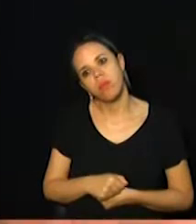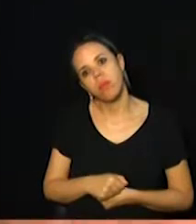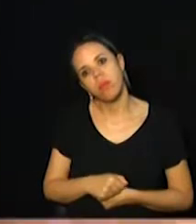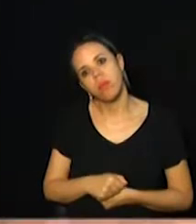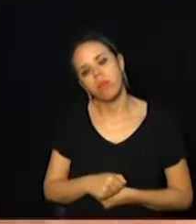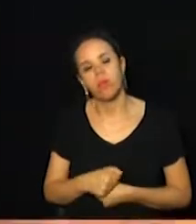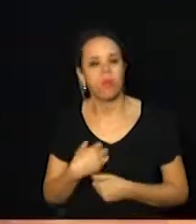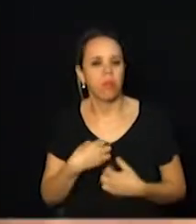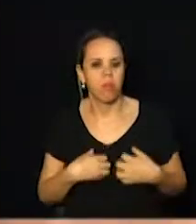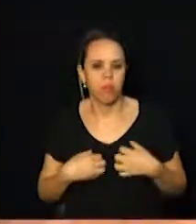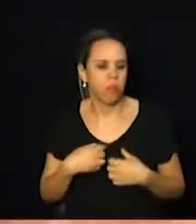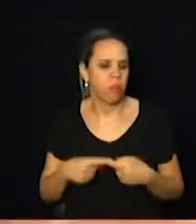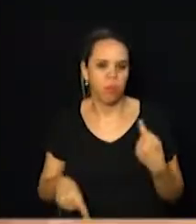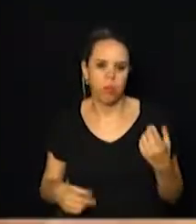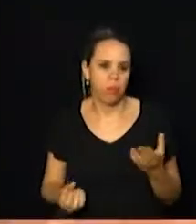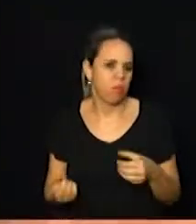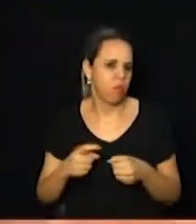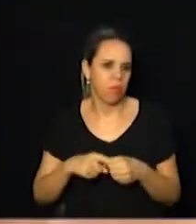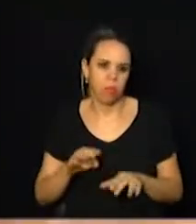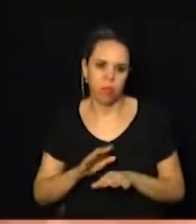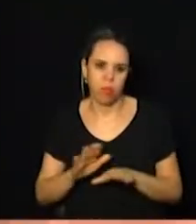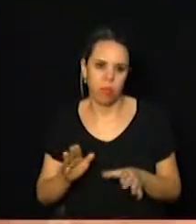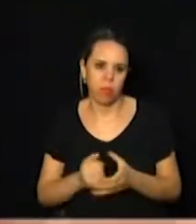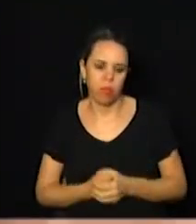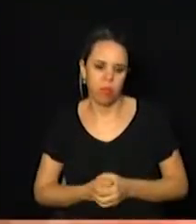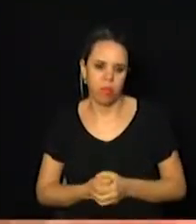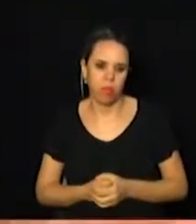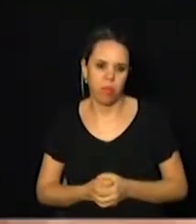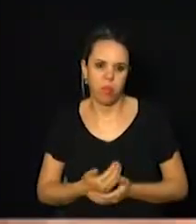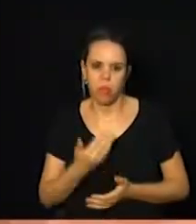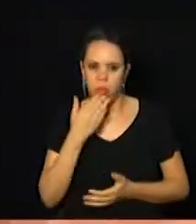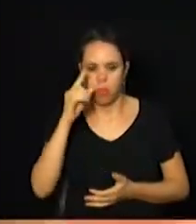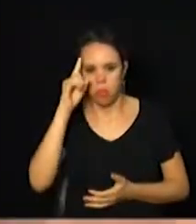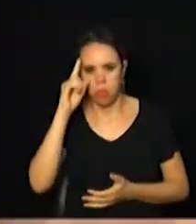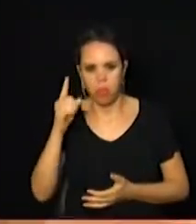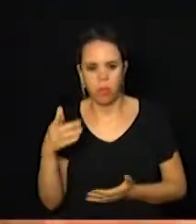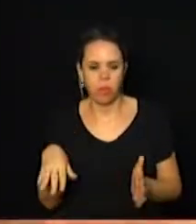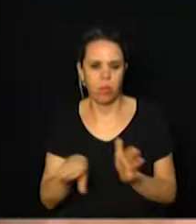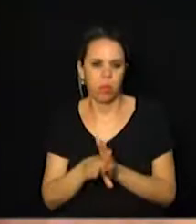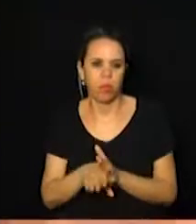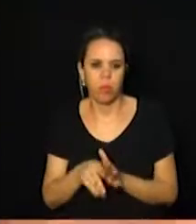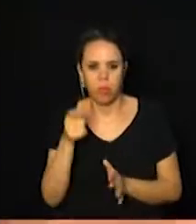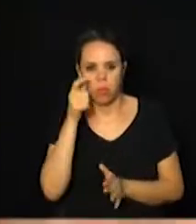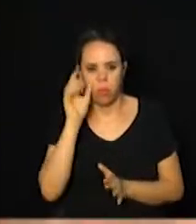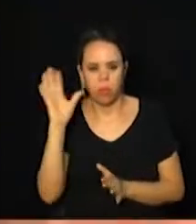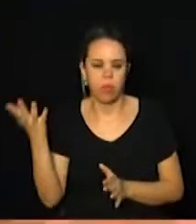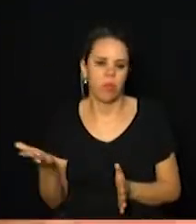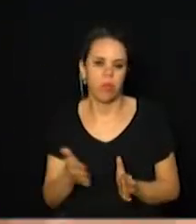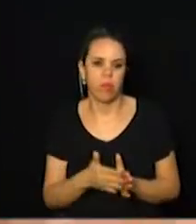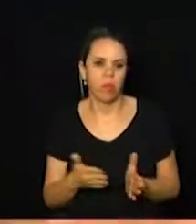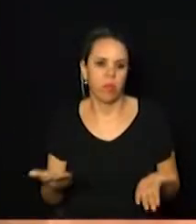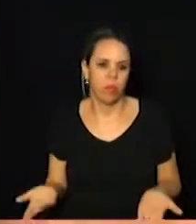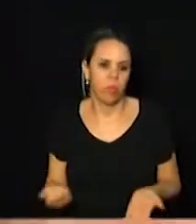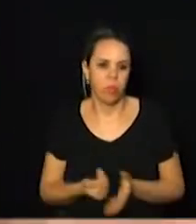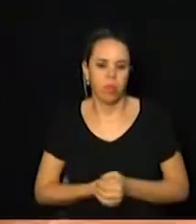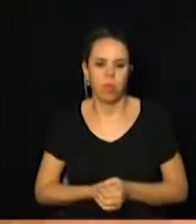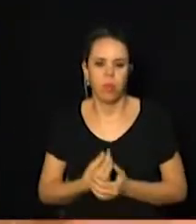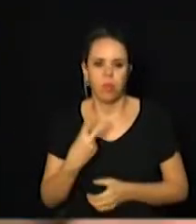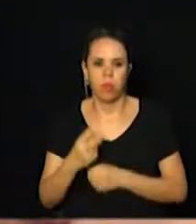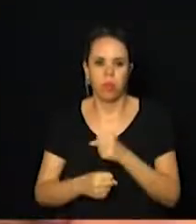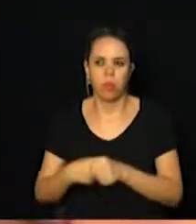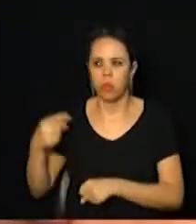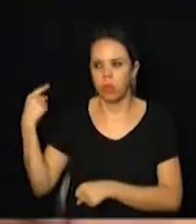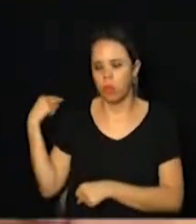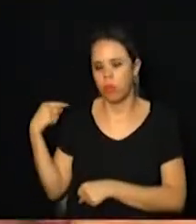de tal forma que não tem mais volta e ver todos os dias isso aqui é só ver os acontecimento há 2